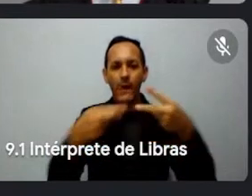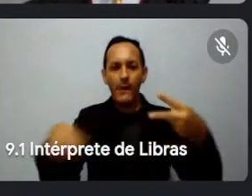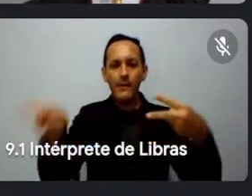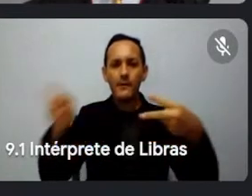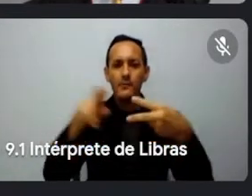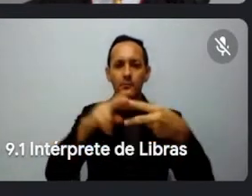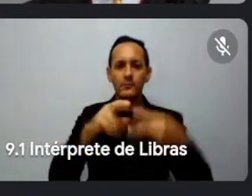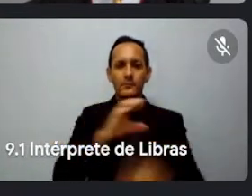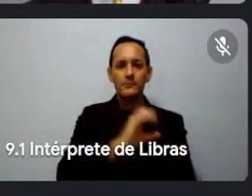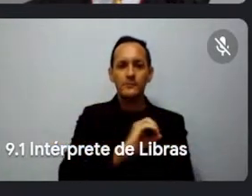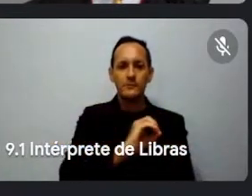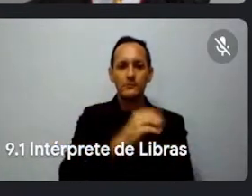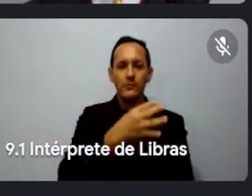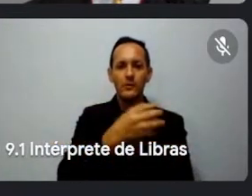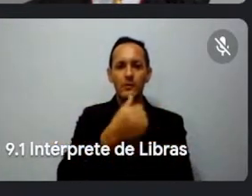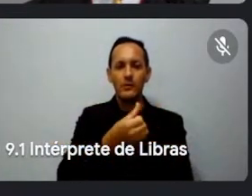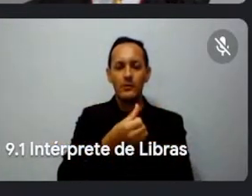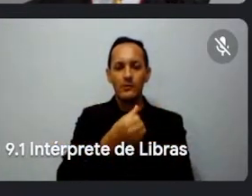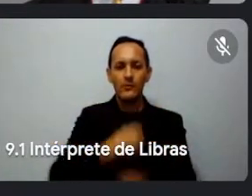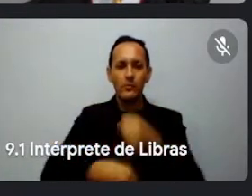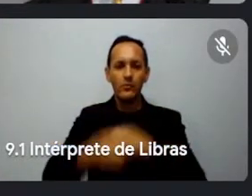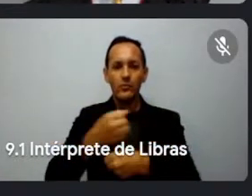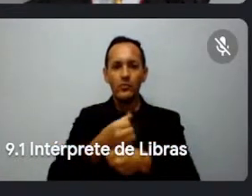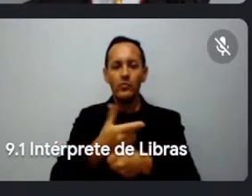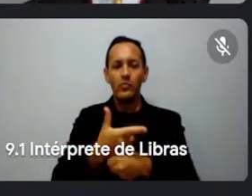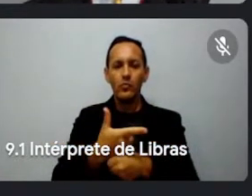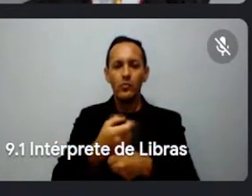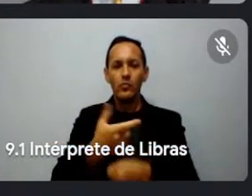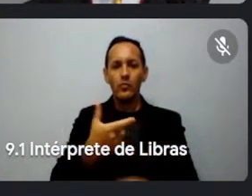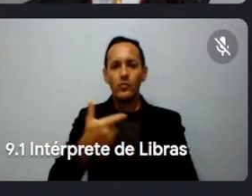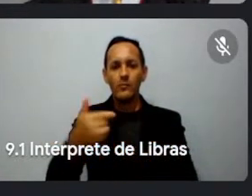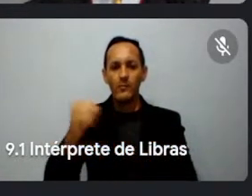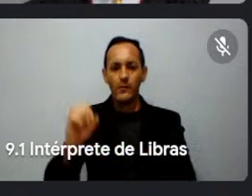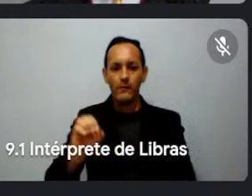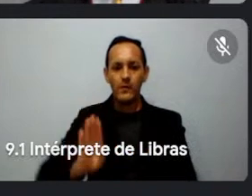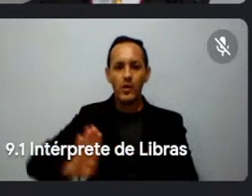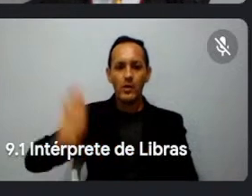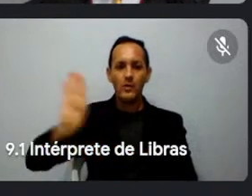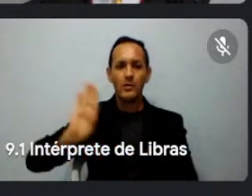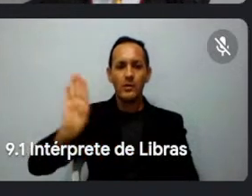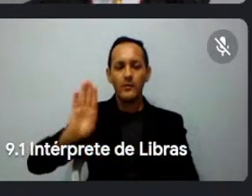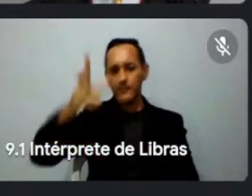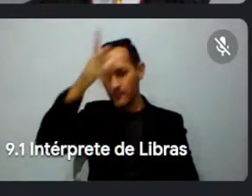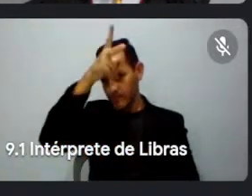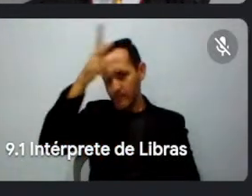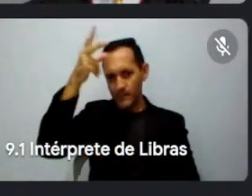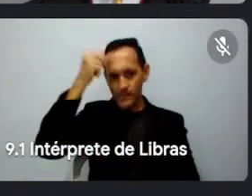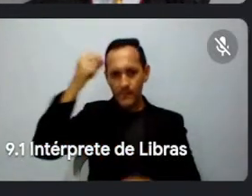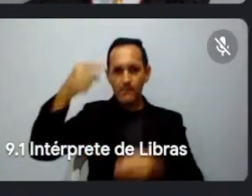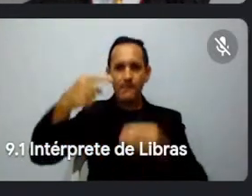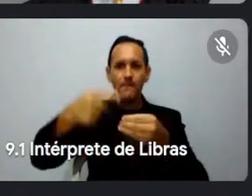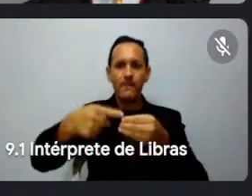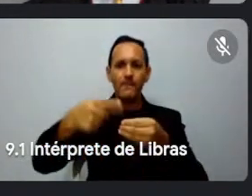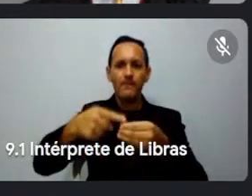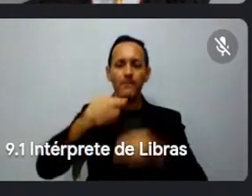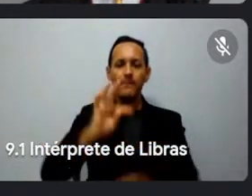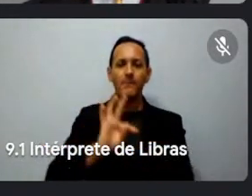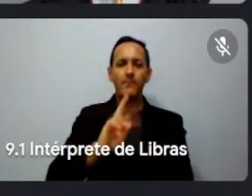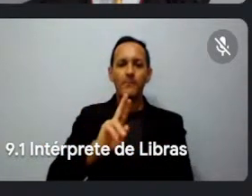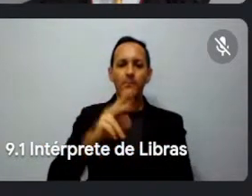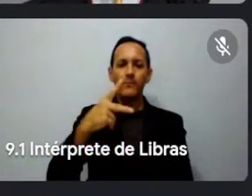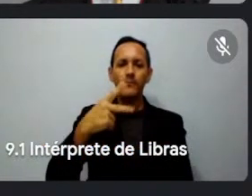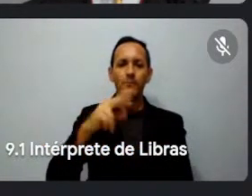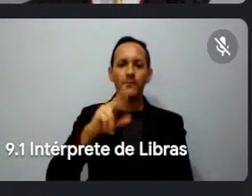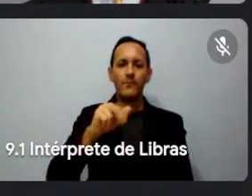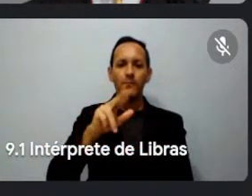46. 2020 prestação de contas de candidato a casa de prefeito origem tupirama Tocantins da